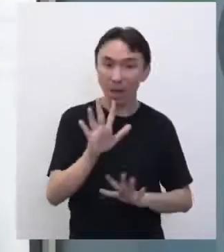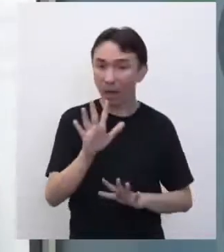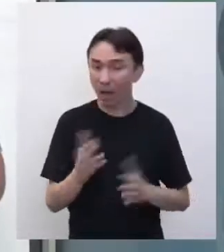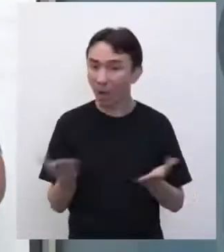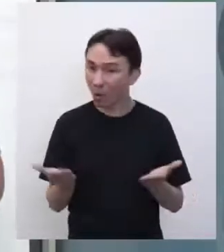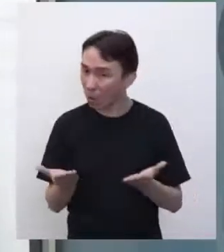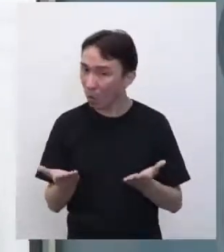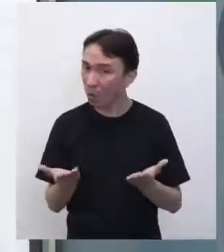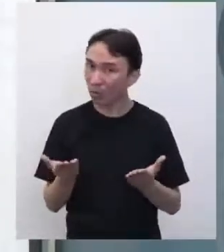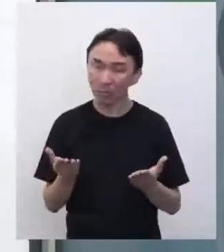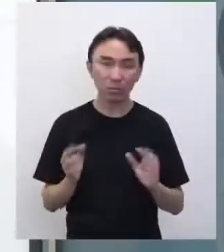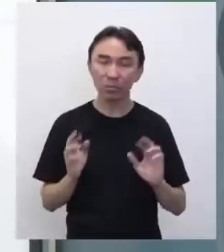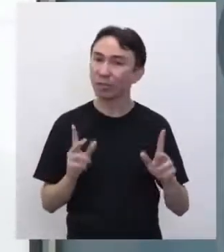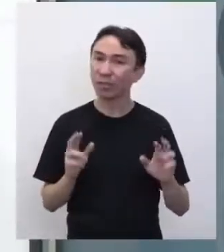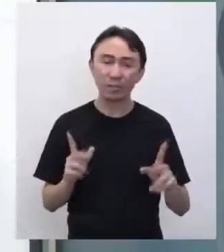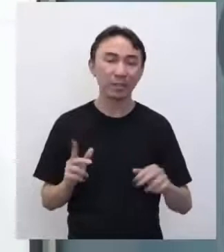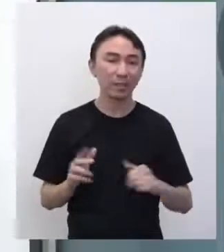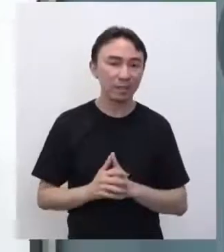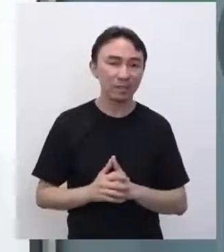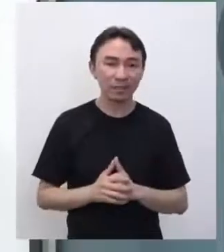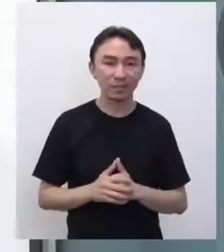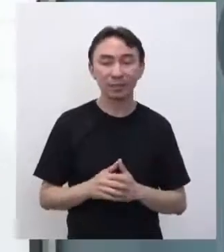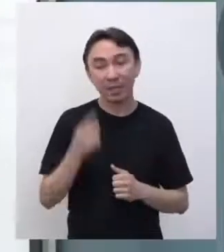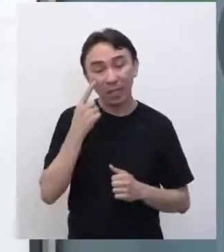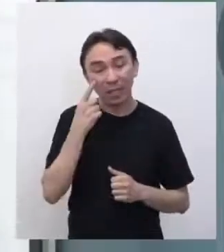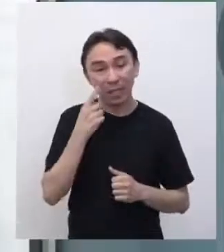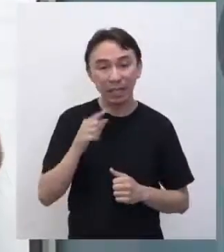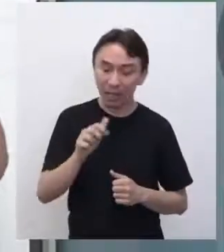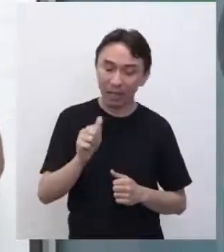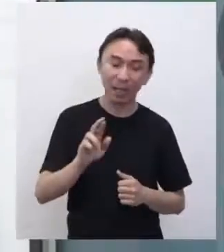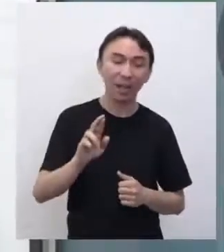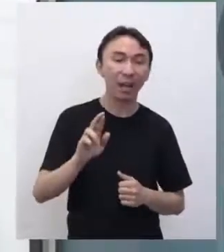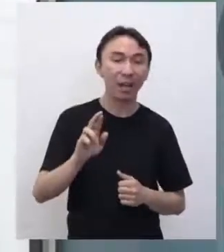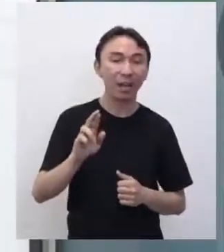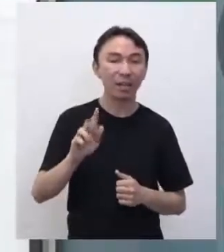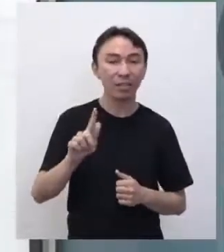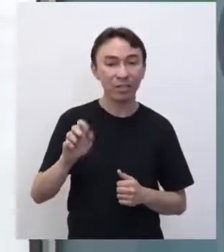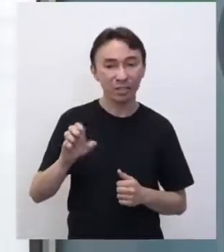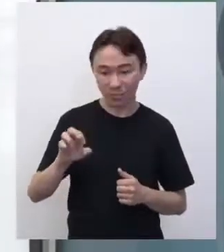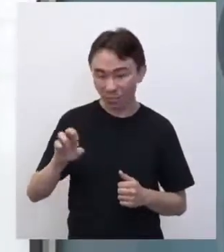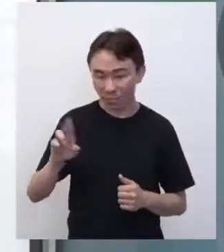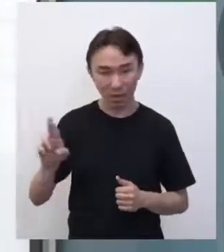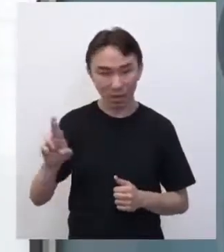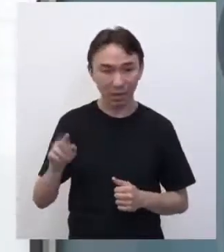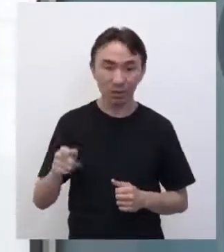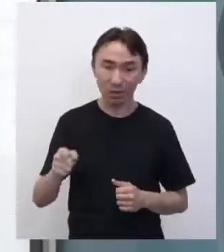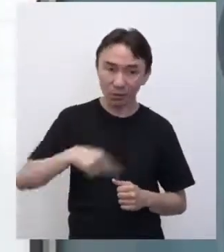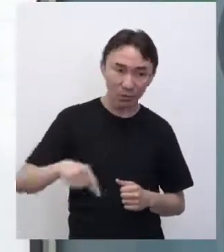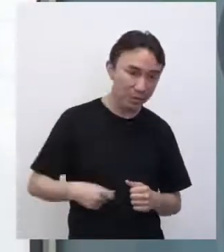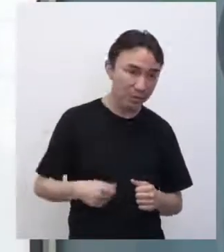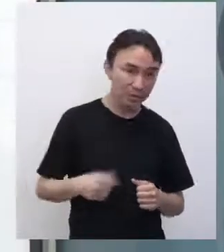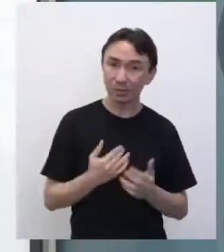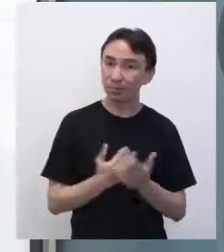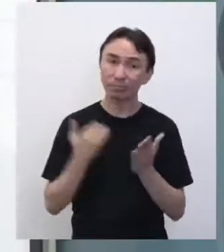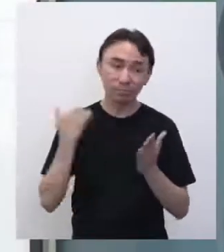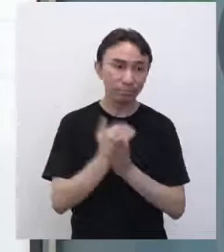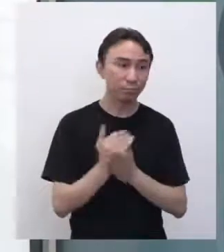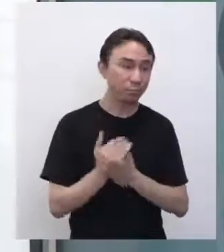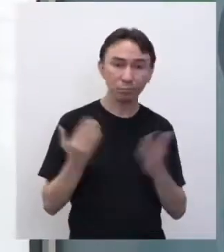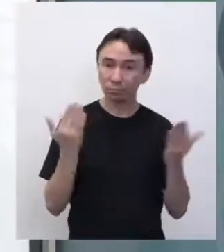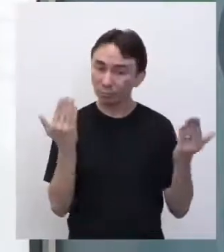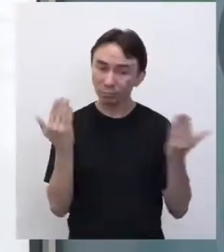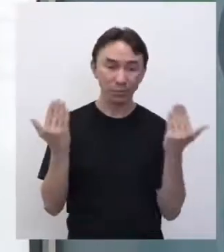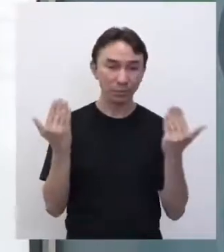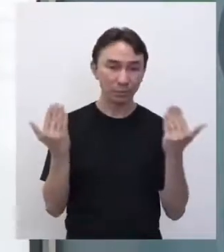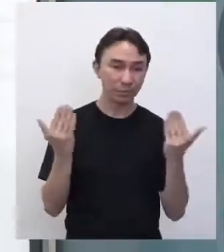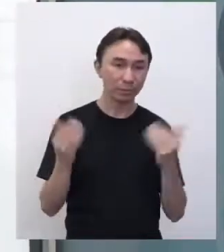é o que está acontecendo. Quando a gente tem o large ali, a gente está aumentando o grau do comparativo, né? O grau do adjetivo, desculpa.